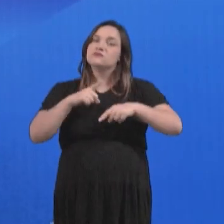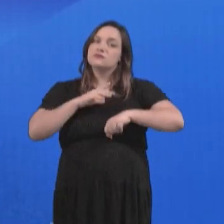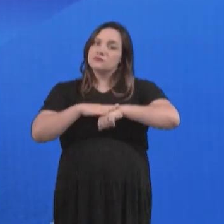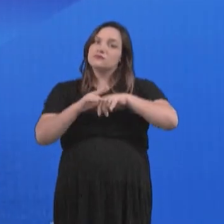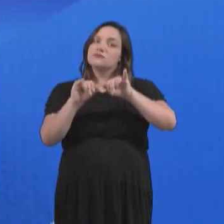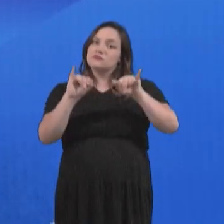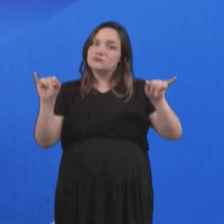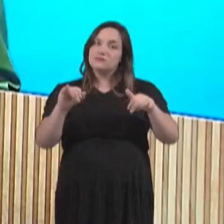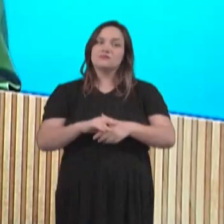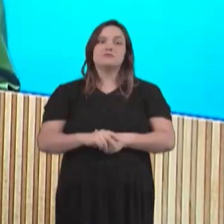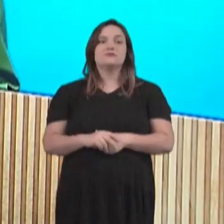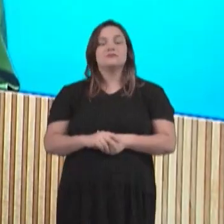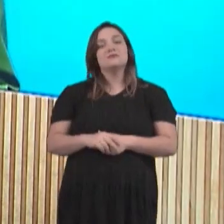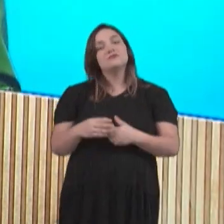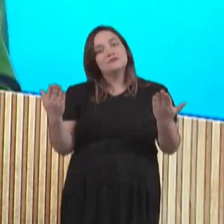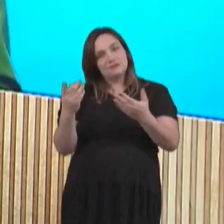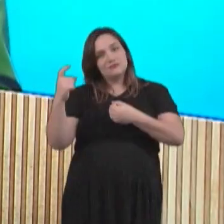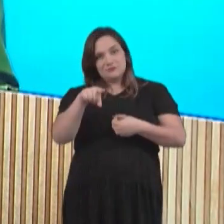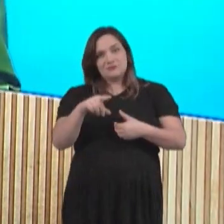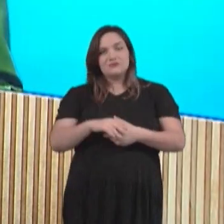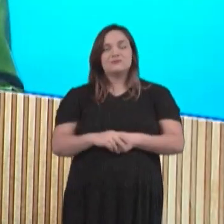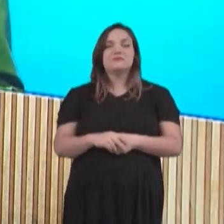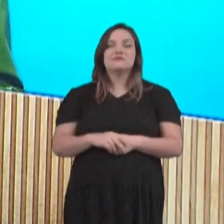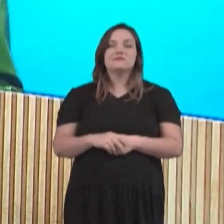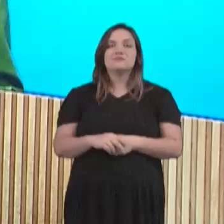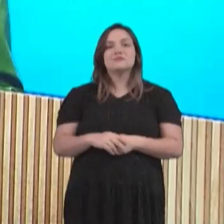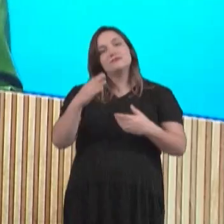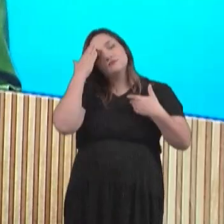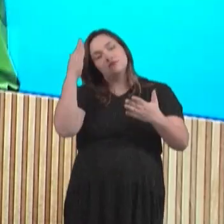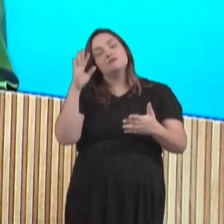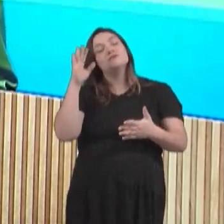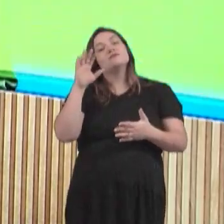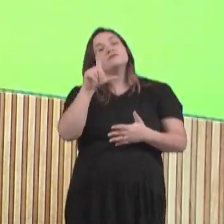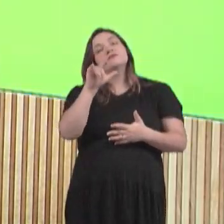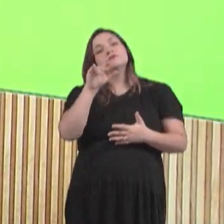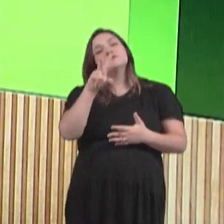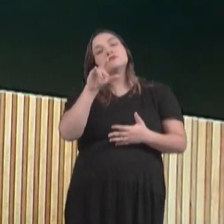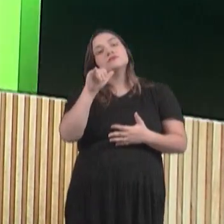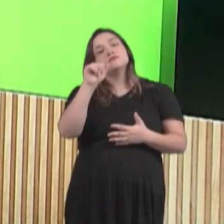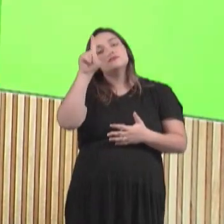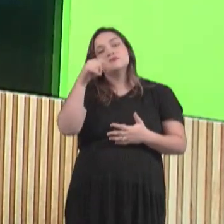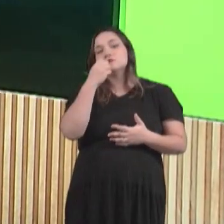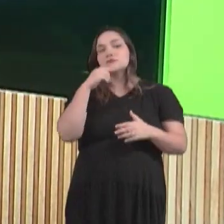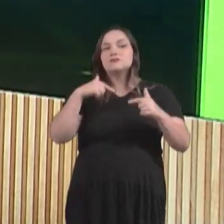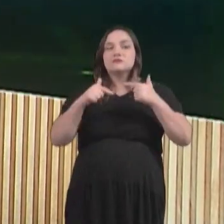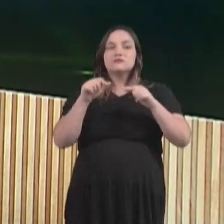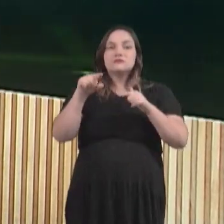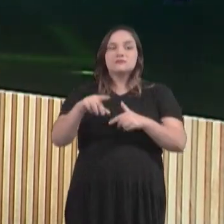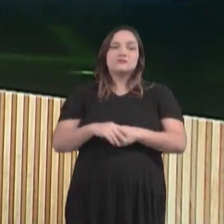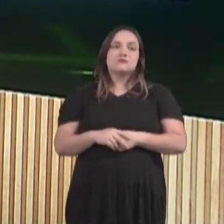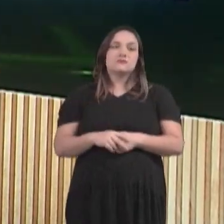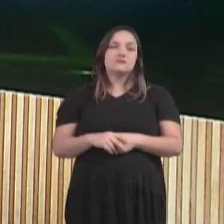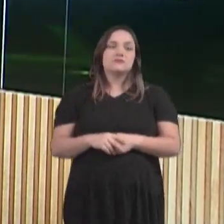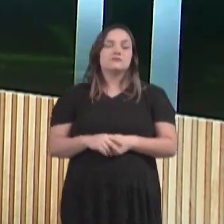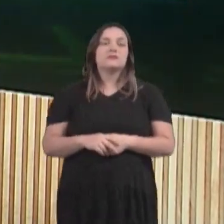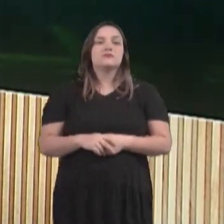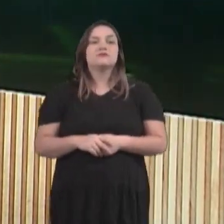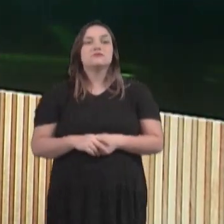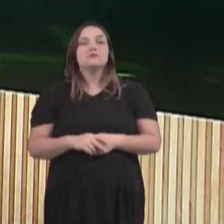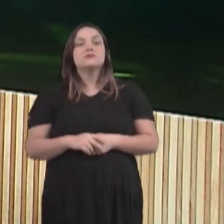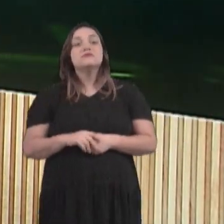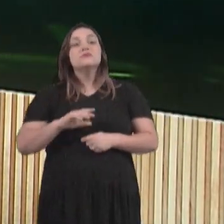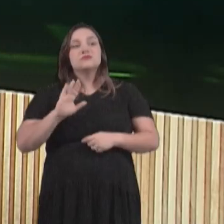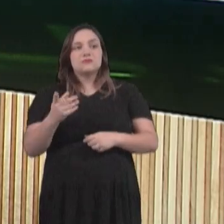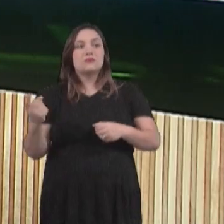vocês. É com você. Obrigado, Lívia. Bom trabalho por aí. Bom, daqui a pouquinho a gente volta com uma fala do